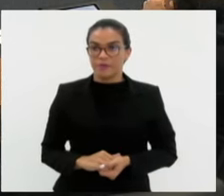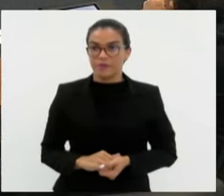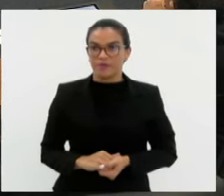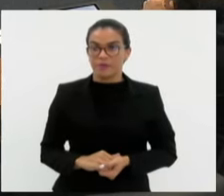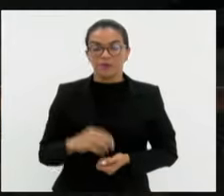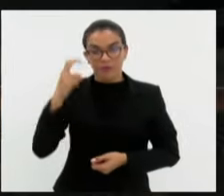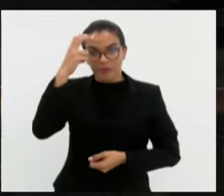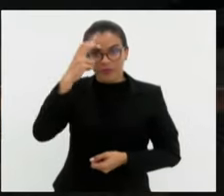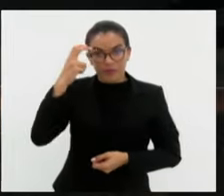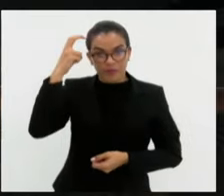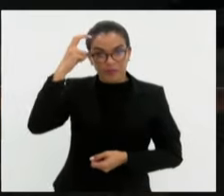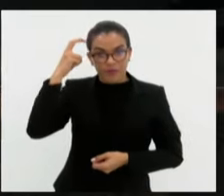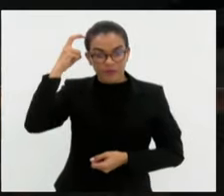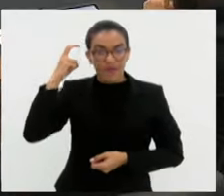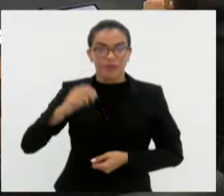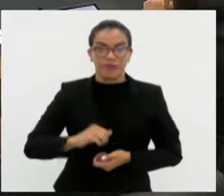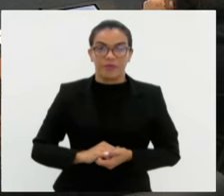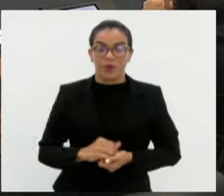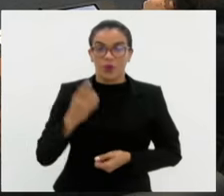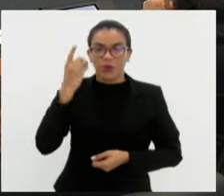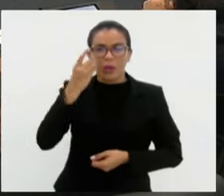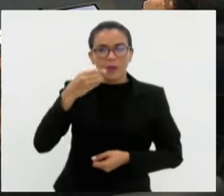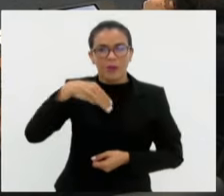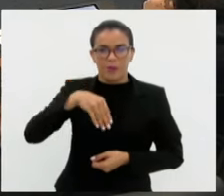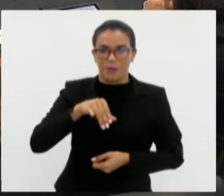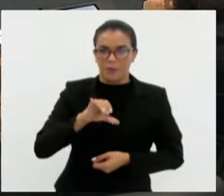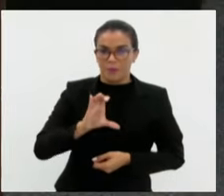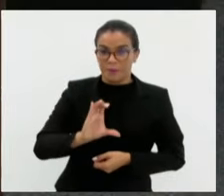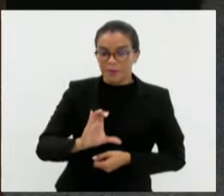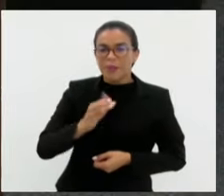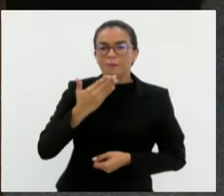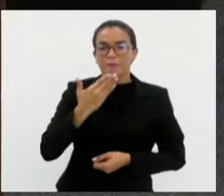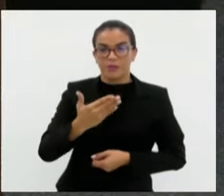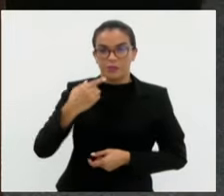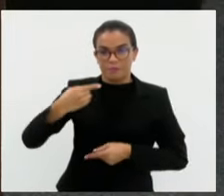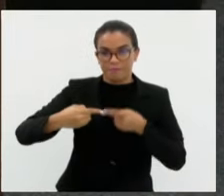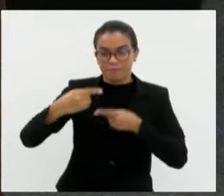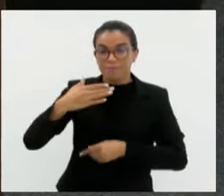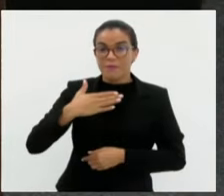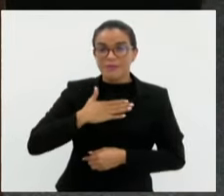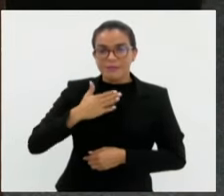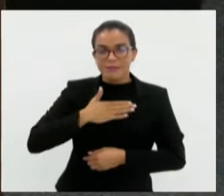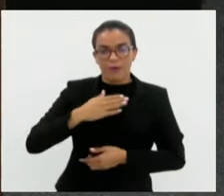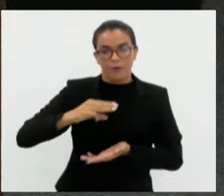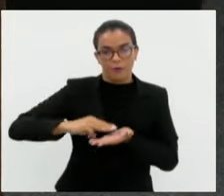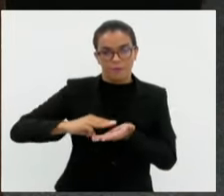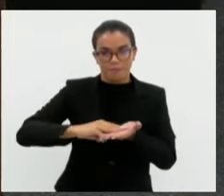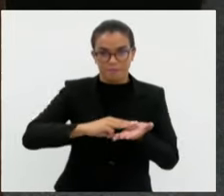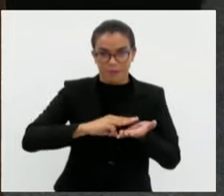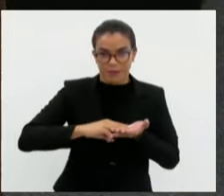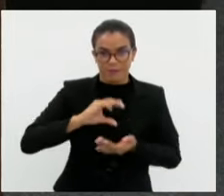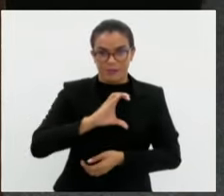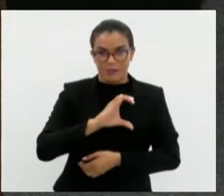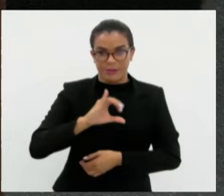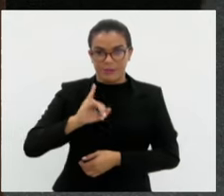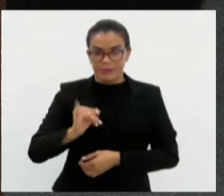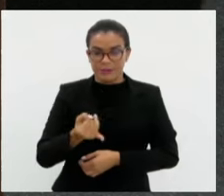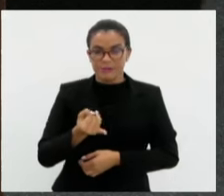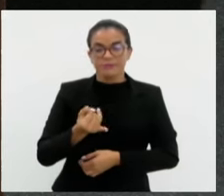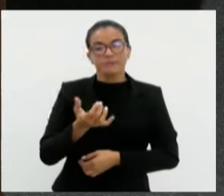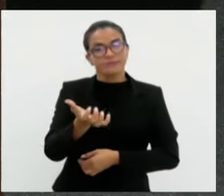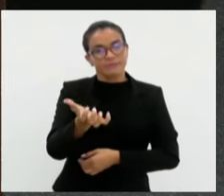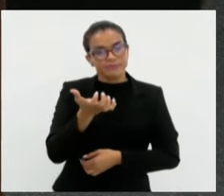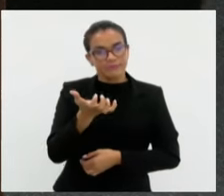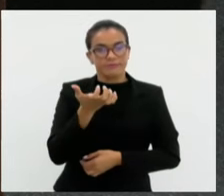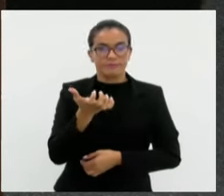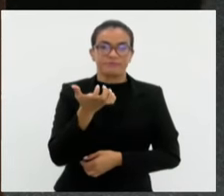Deputada Verônica Lima. O deputado Mink pediu para fazer o debate, mas eu, como membro titular da CCJ, queria já